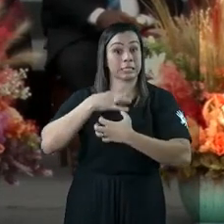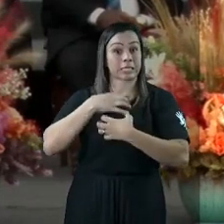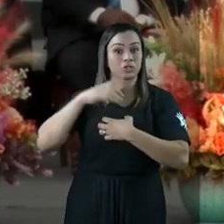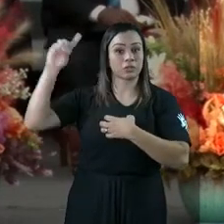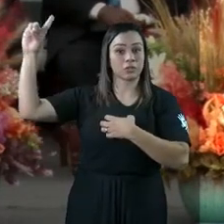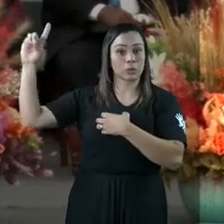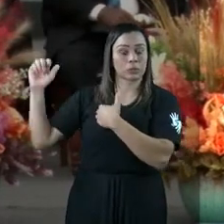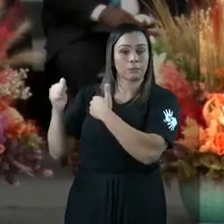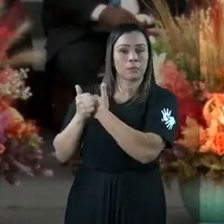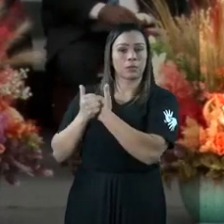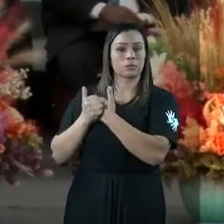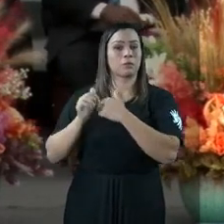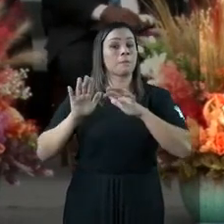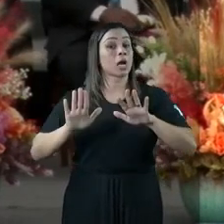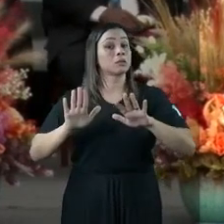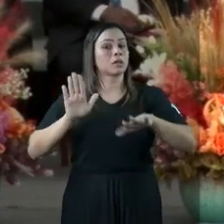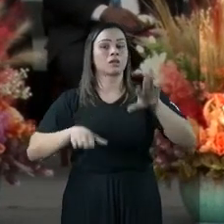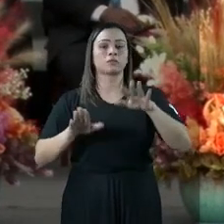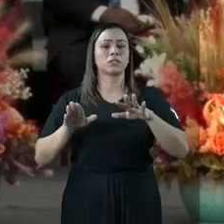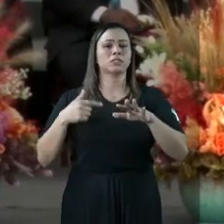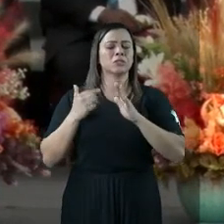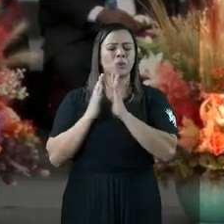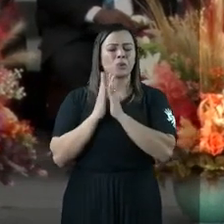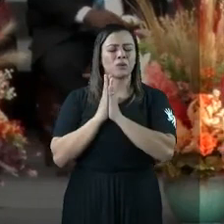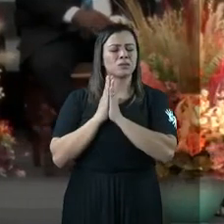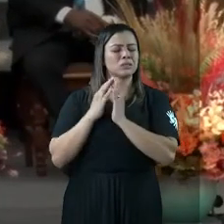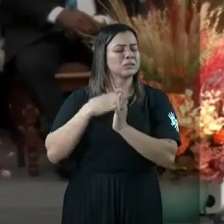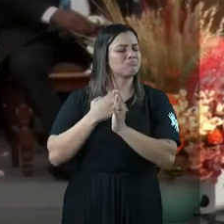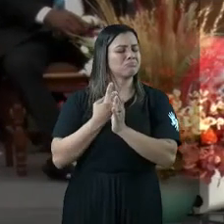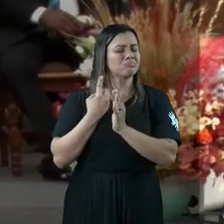hora, eu vou vir encontrar com vocês nos ares.